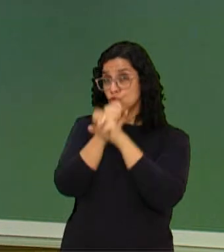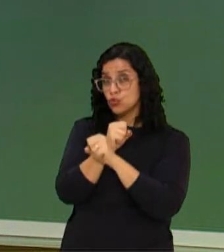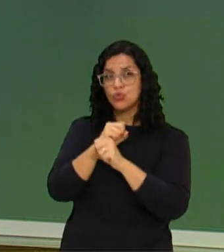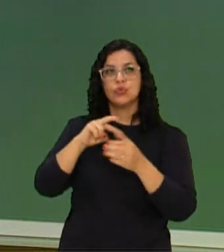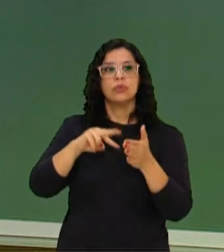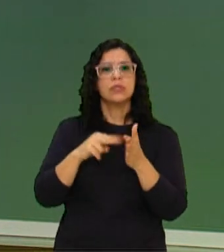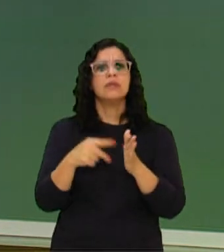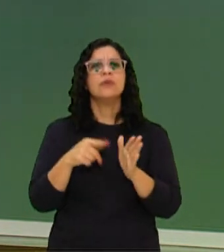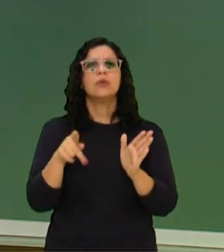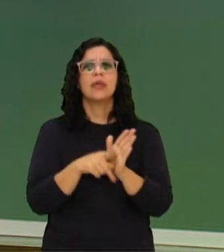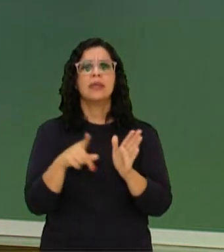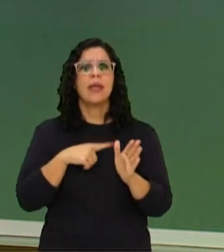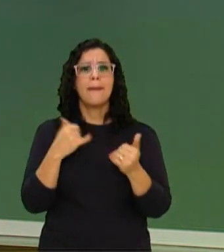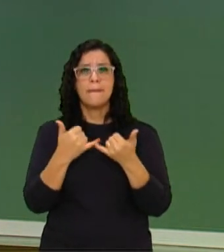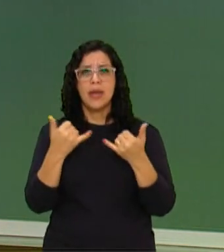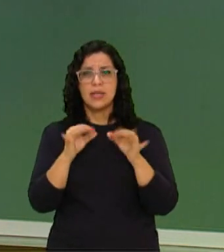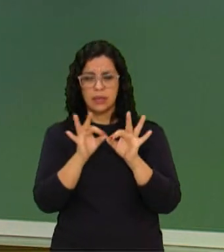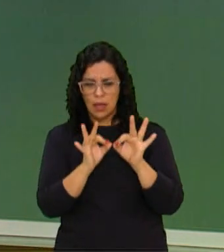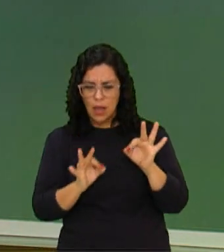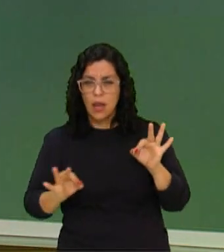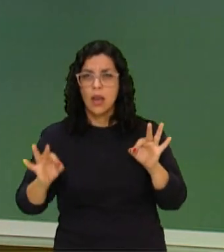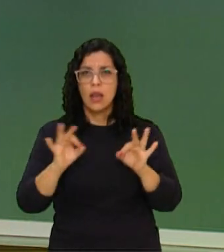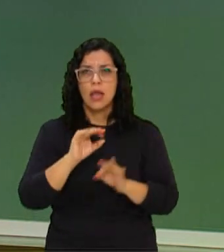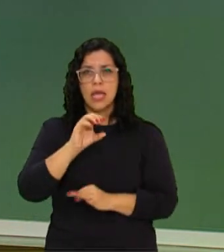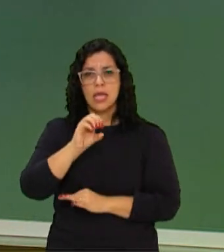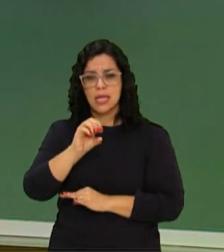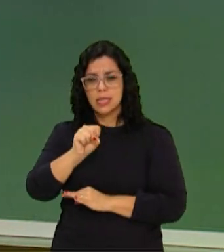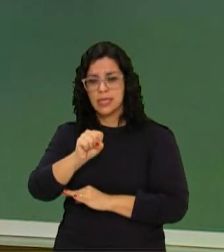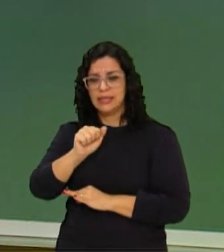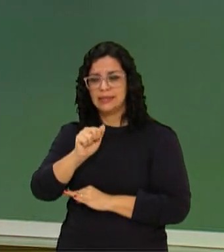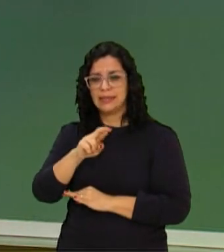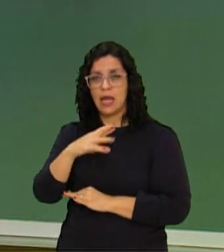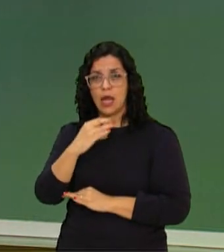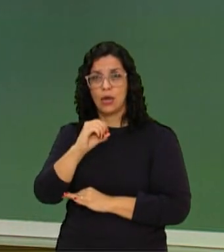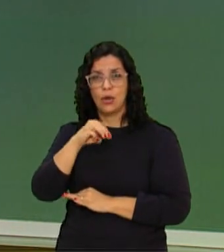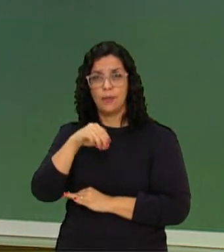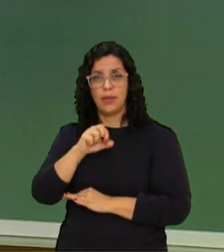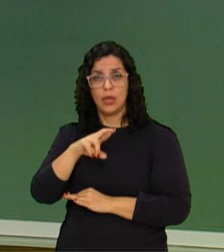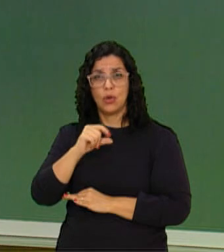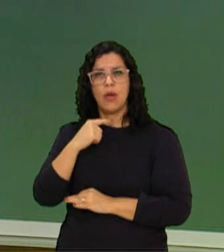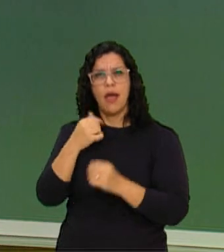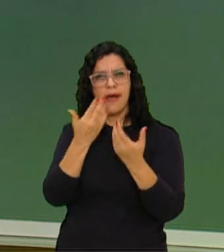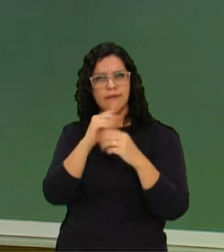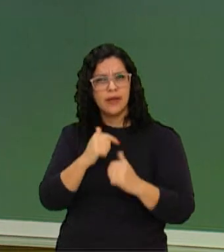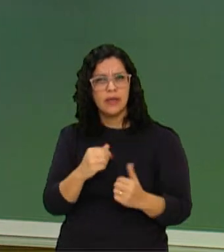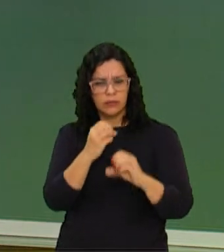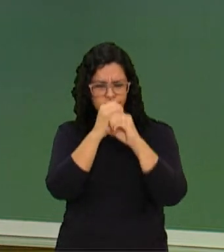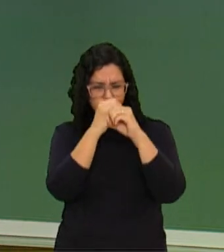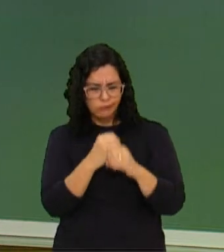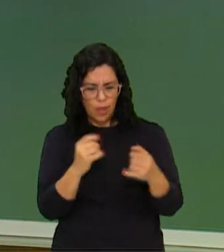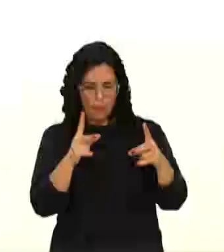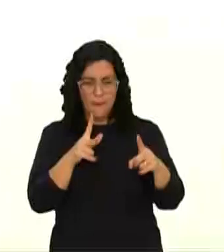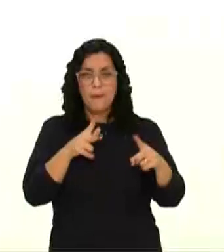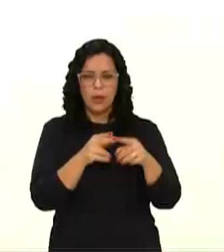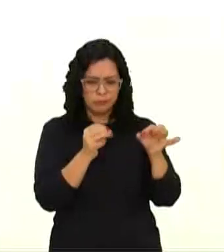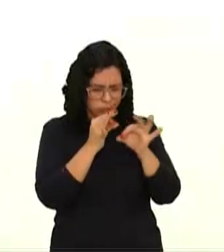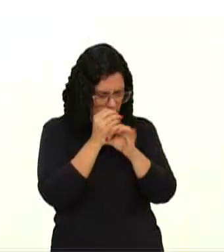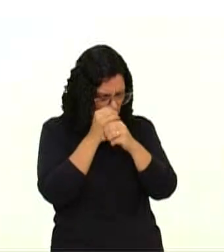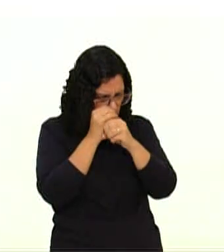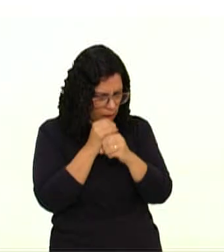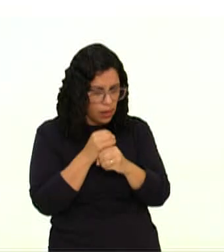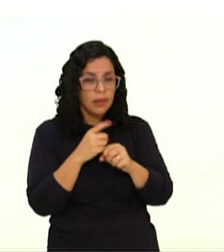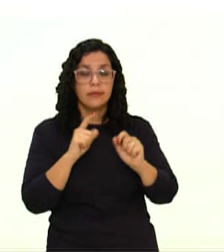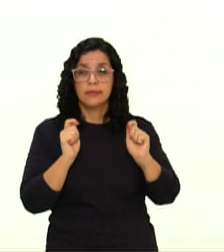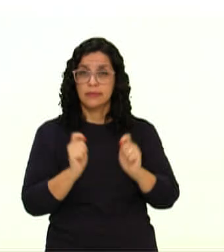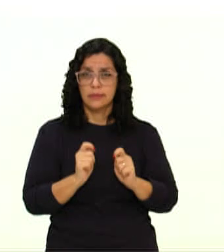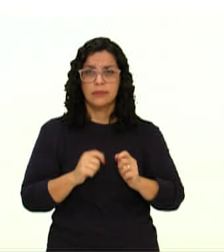claras ali vão compor um conjunto chamado sarcômero. Então a gente analisando um sarcômero, tá, um pedaço aqui de um sarcômero,